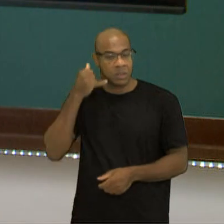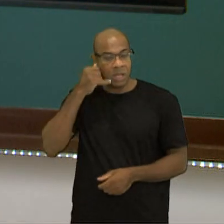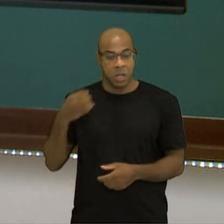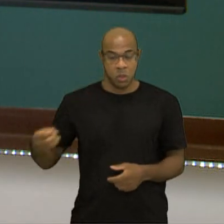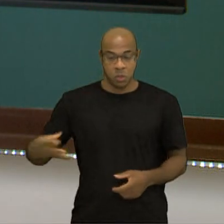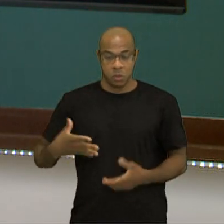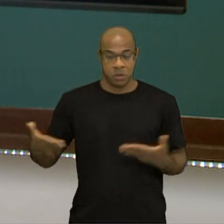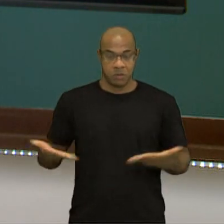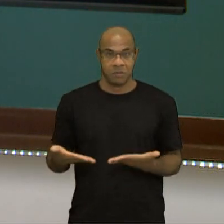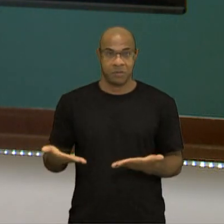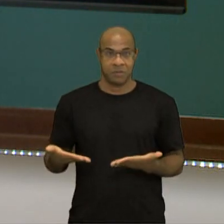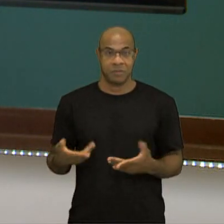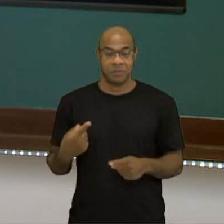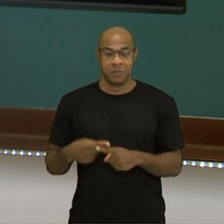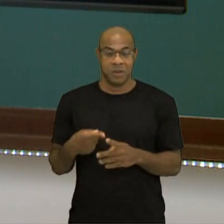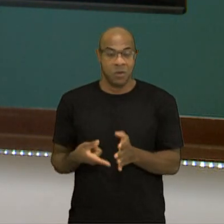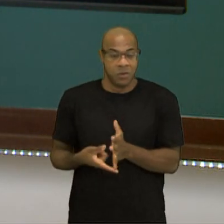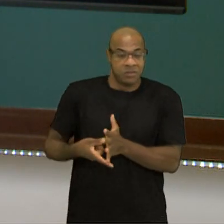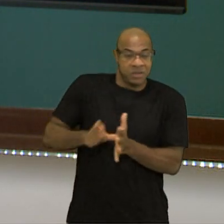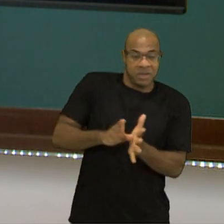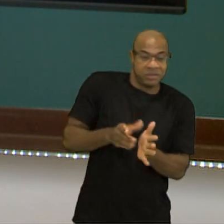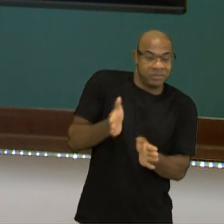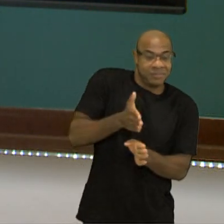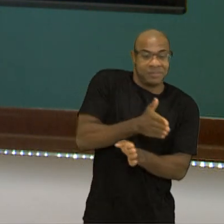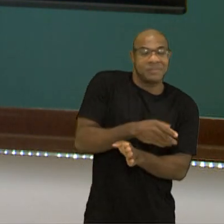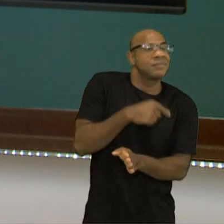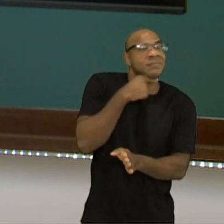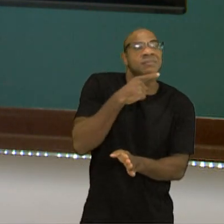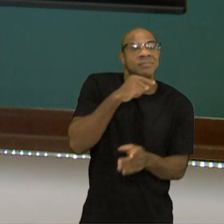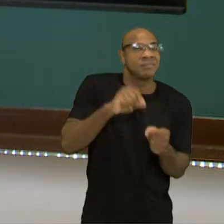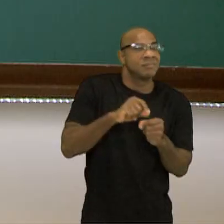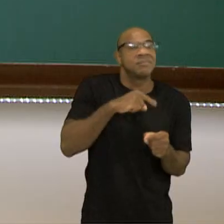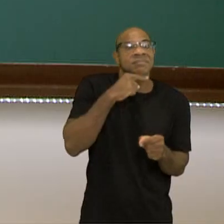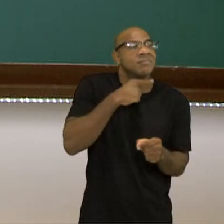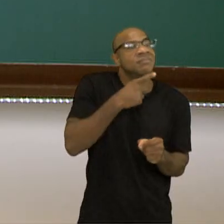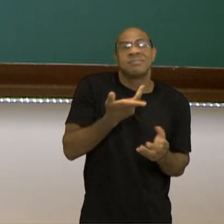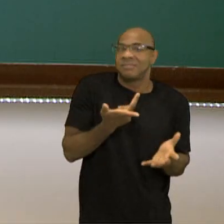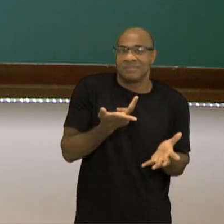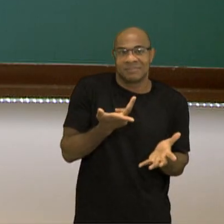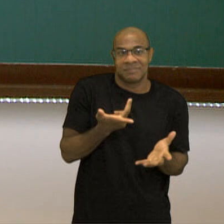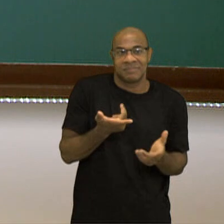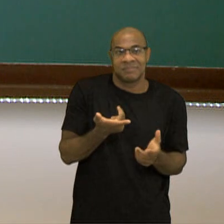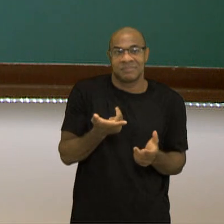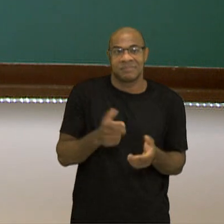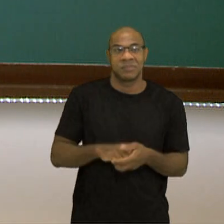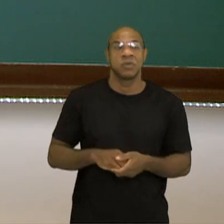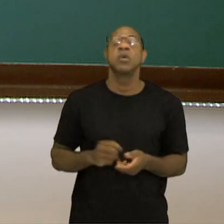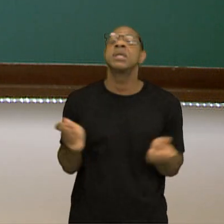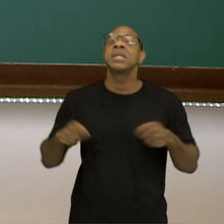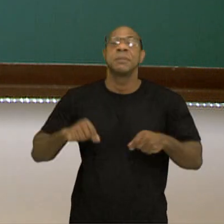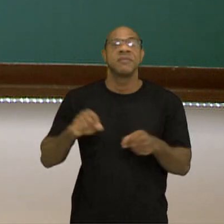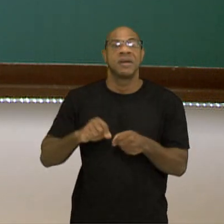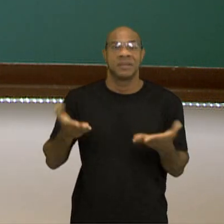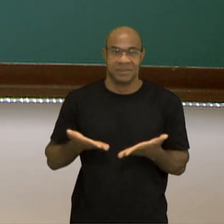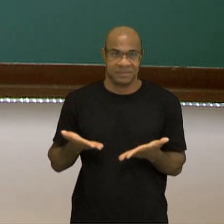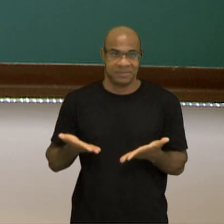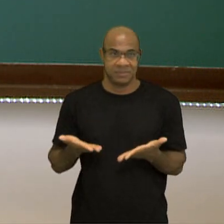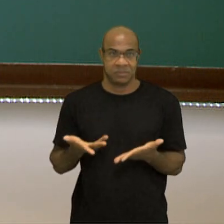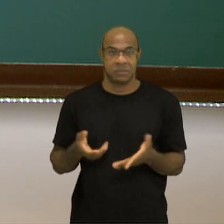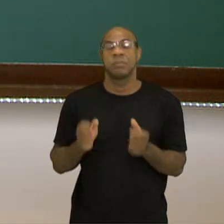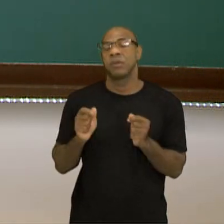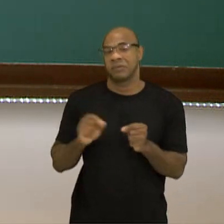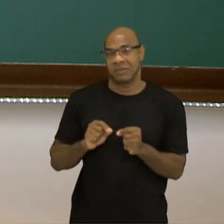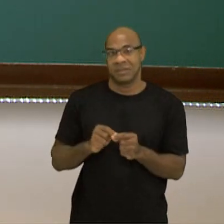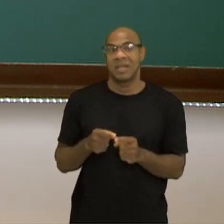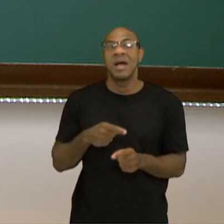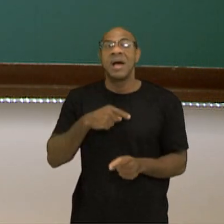você não podia fazer anos atrás? Eu quero que vocês pensem nisso. E escrevam em inglês. O que você pode fazer agora que não dava para fazer